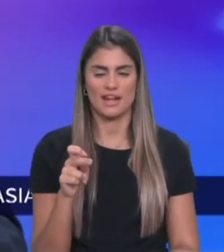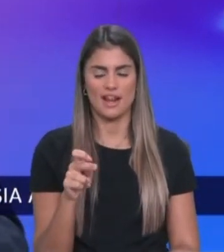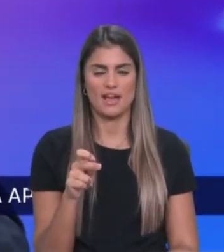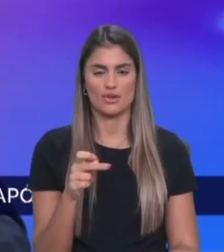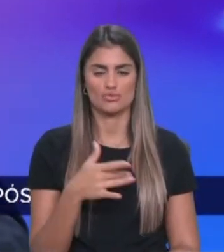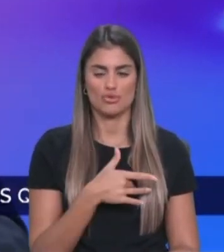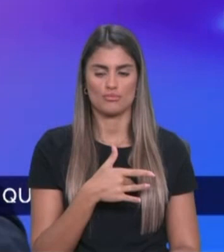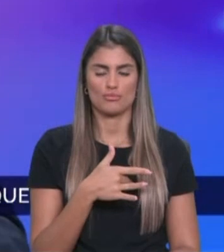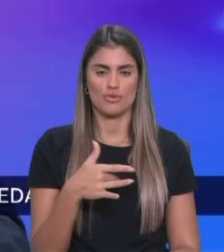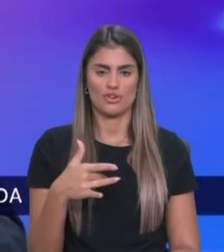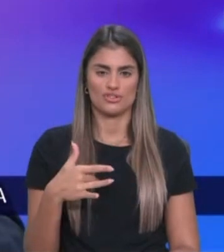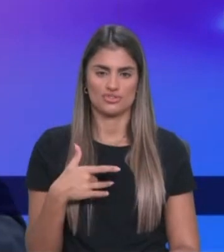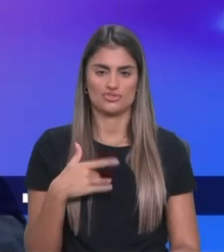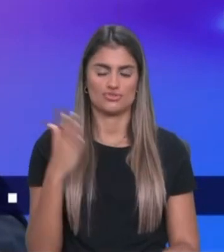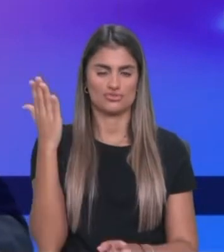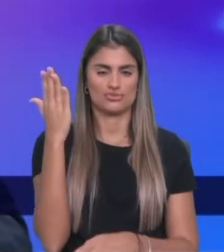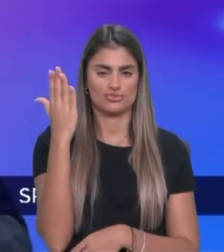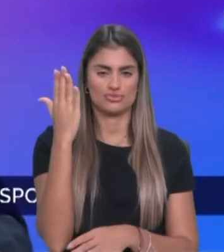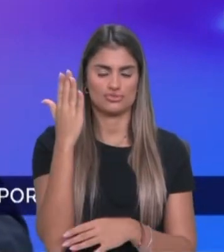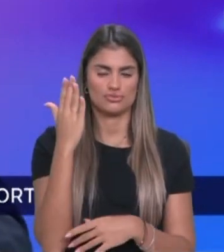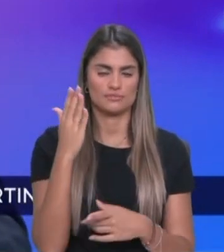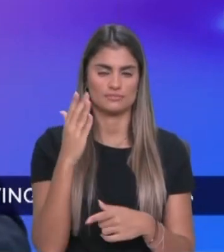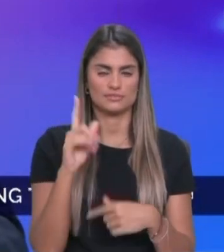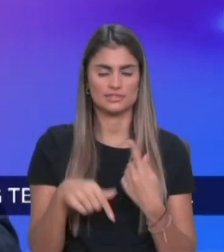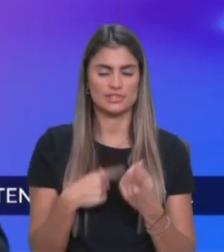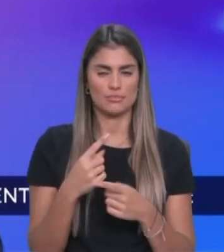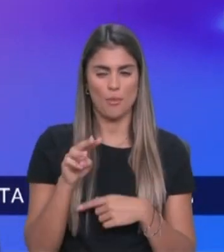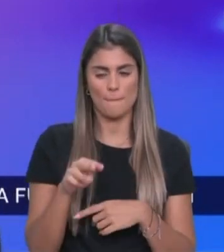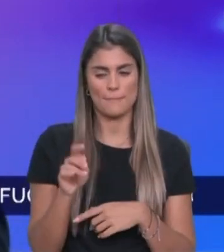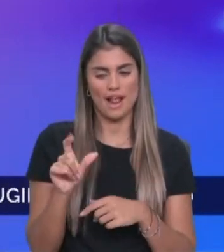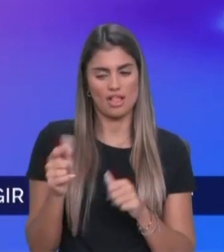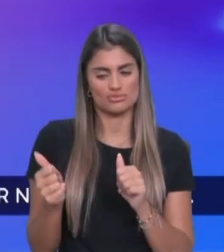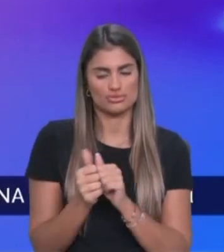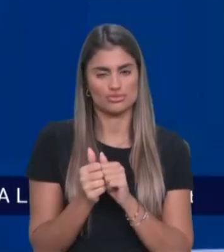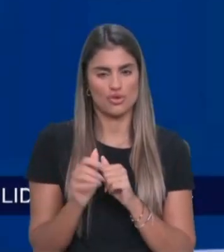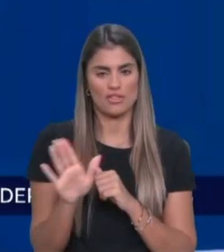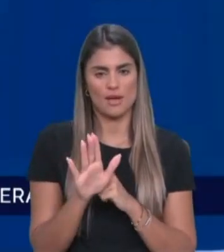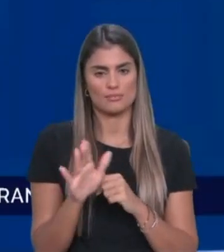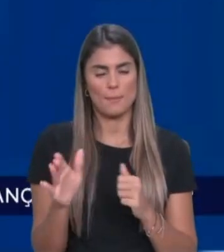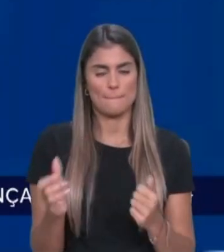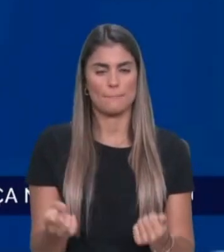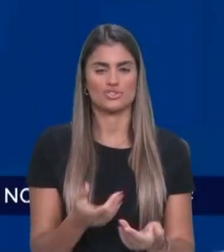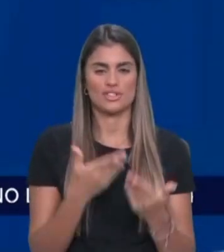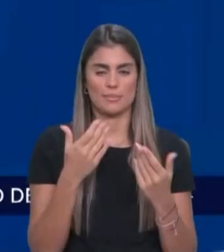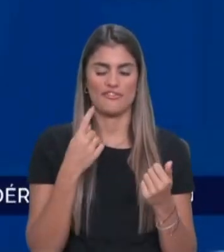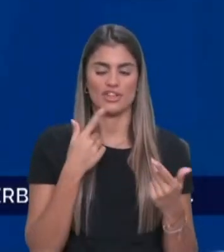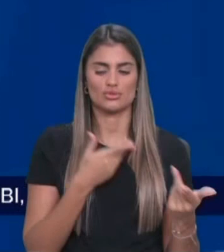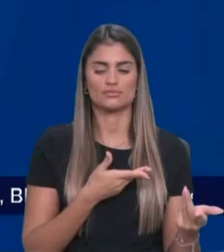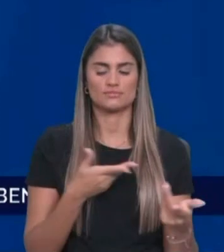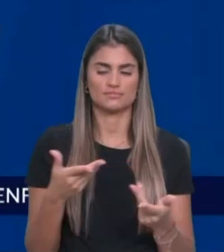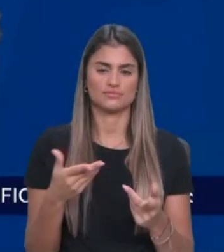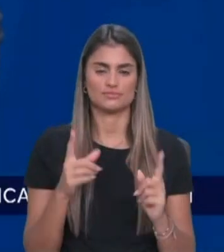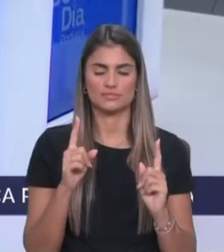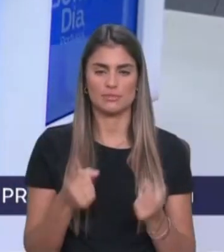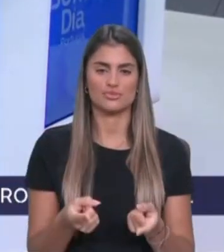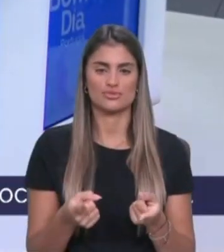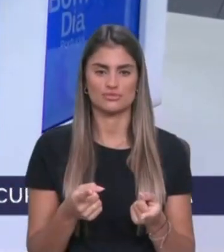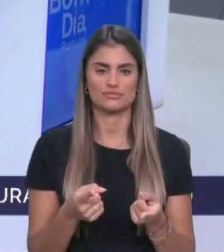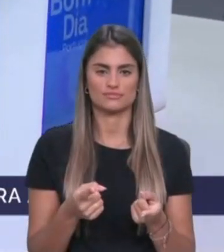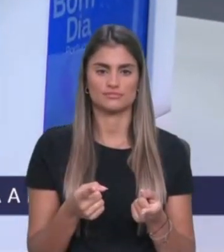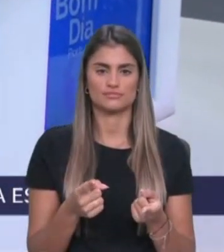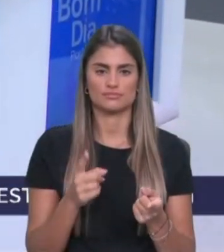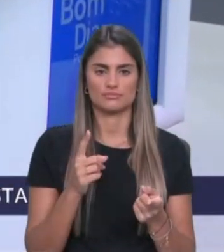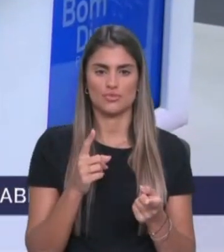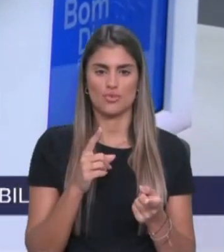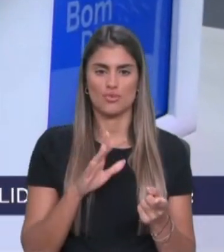Estação Espacial Internacional. Vamos sempre à boleia do Miguel Gonçalves. Olá, Miguel. Muito bom dia, bem-vindo. Bom dia. Começamos com o fascinante e